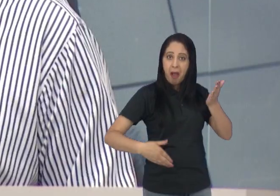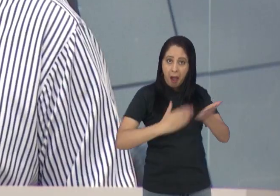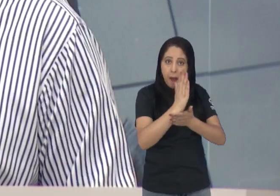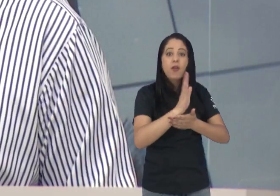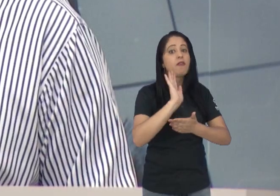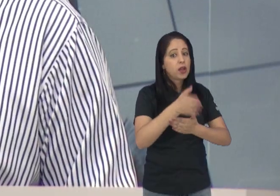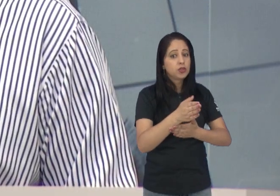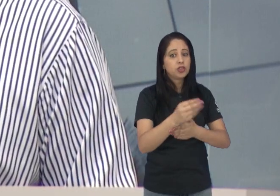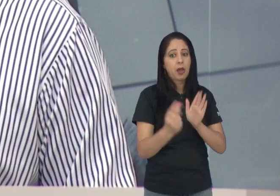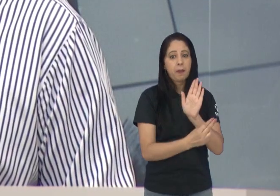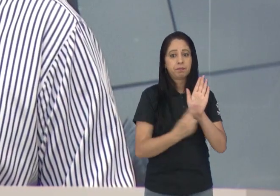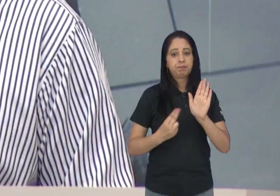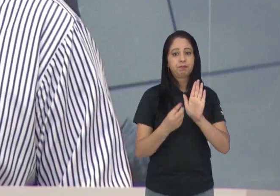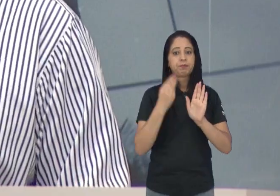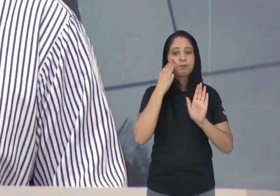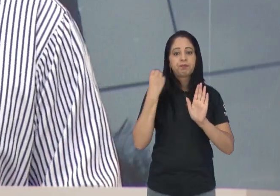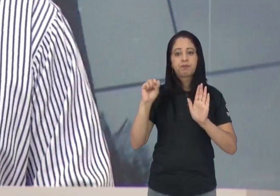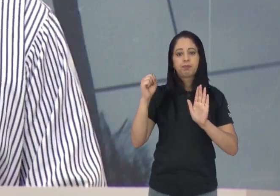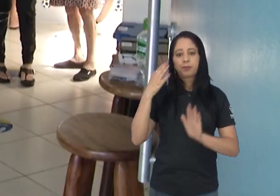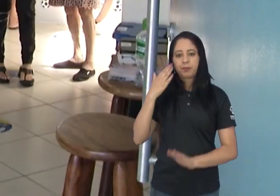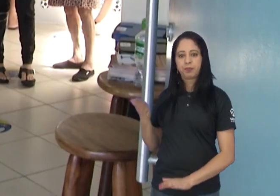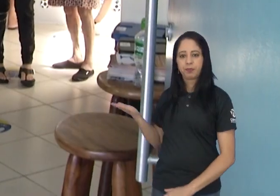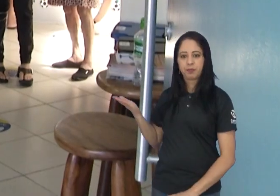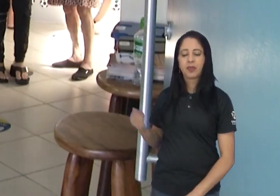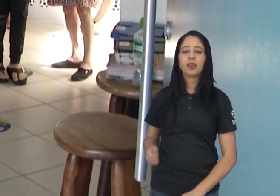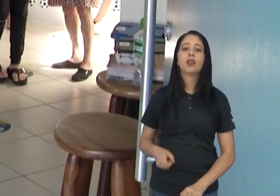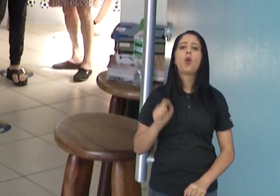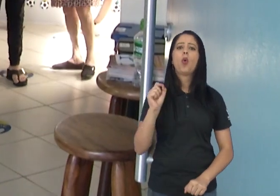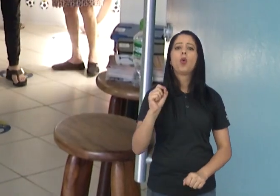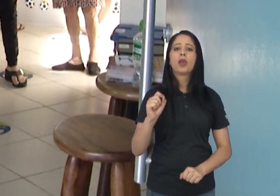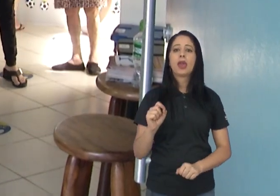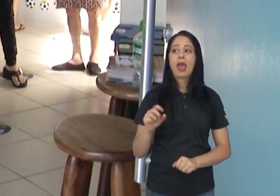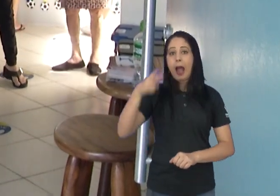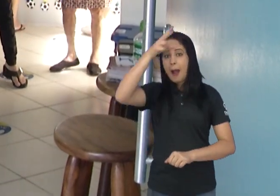de autoria do vereador Marcão da Academia, permite que a